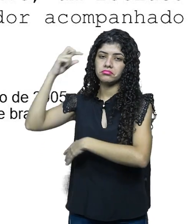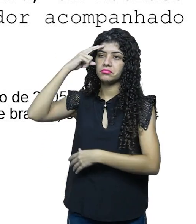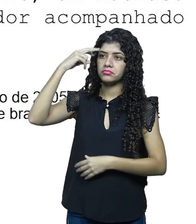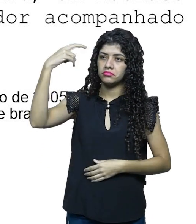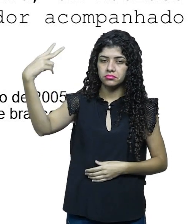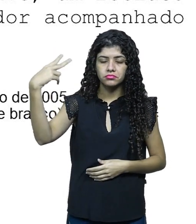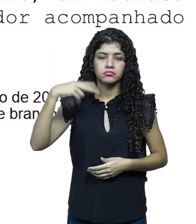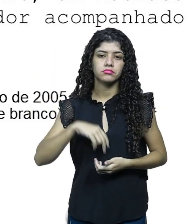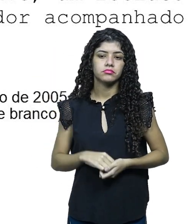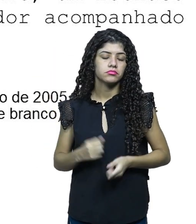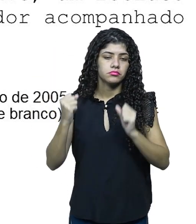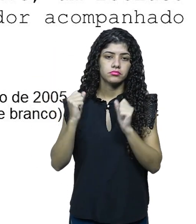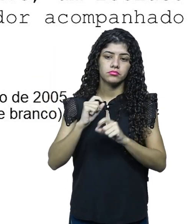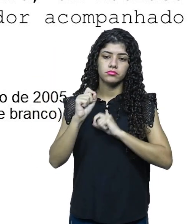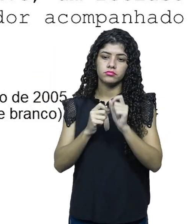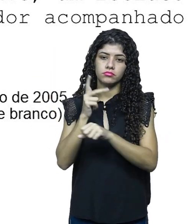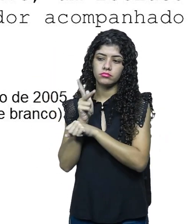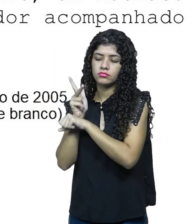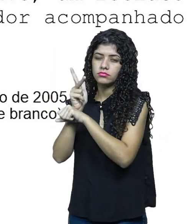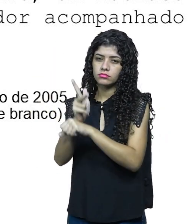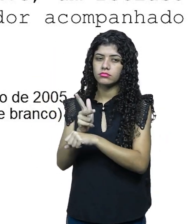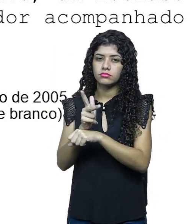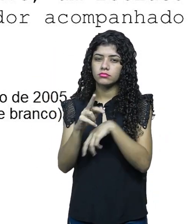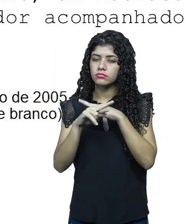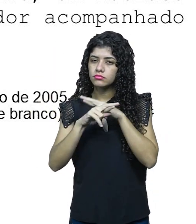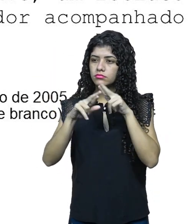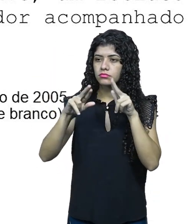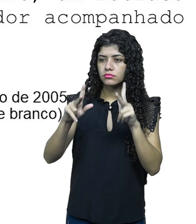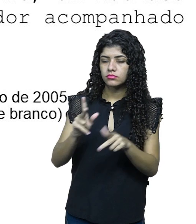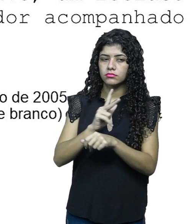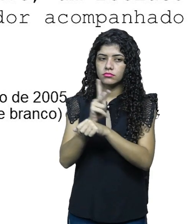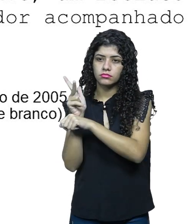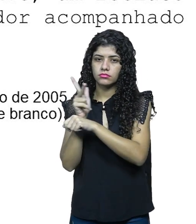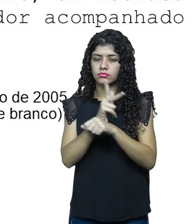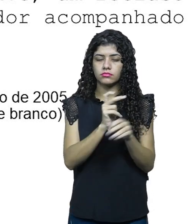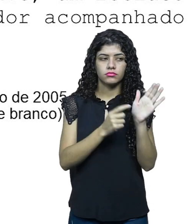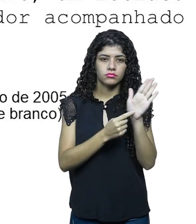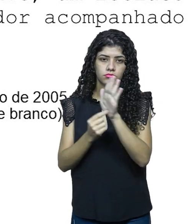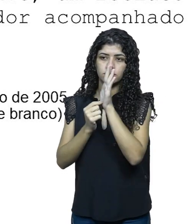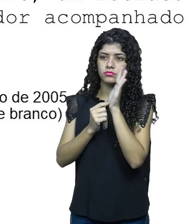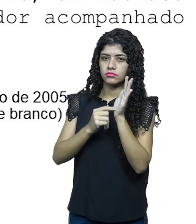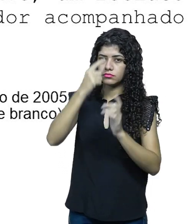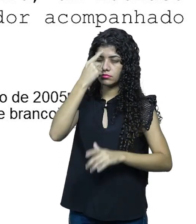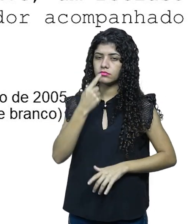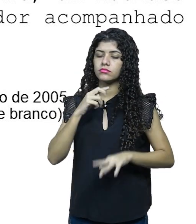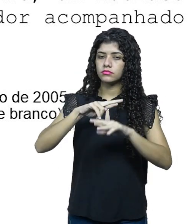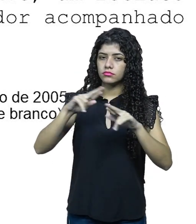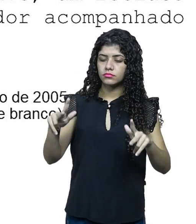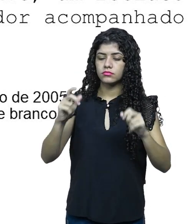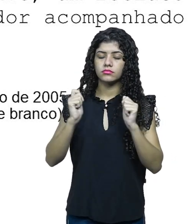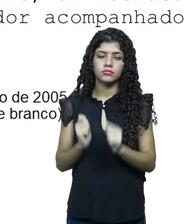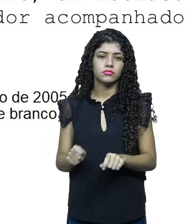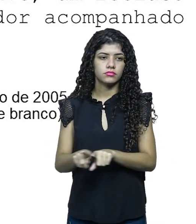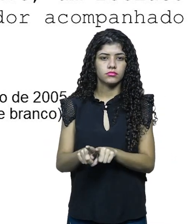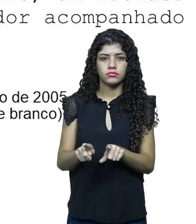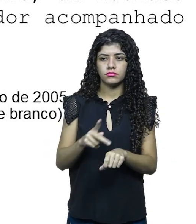ser uma câmera caseira que vai estar ali mostrando uma imagem diferente dentro daquela história. Pode ser preto e branco, pode ser um sonho,